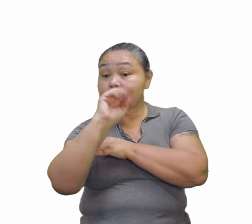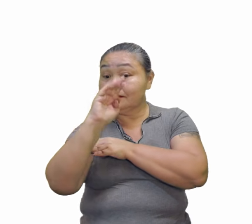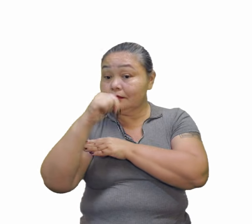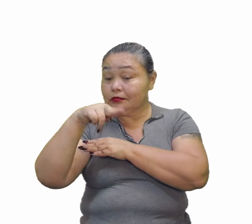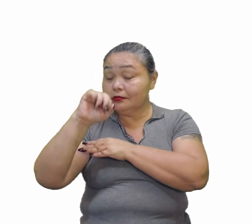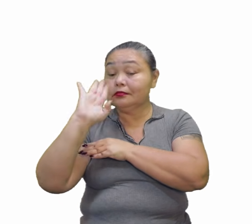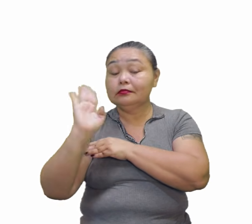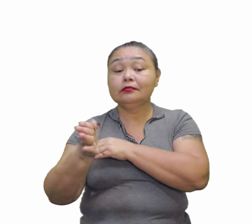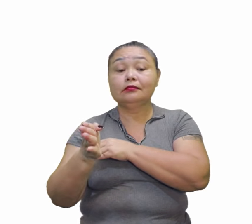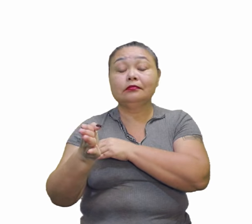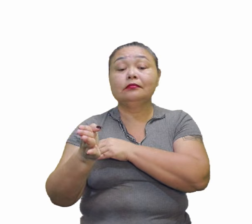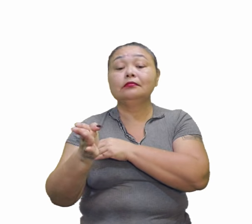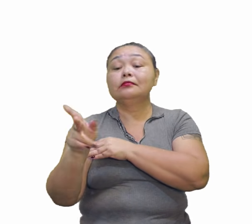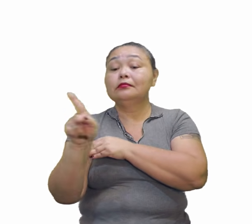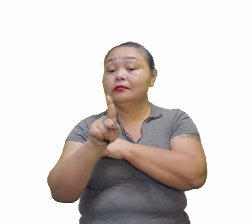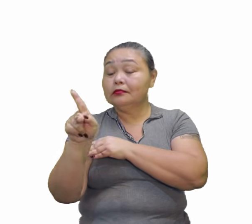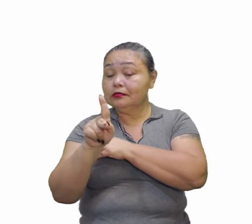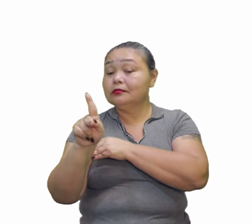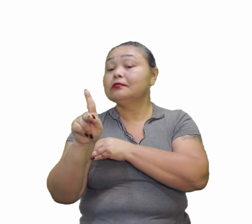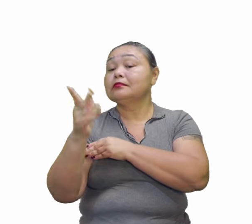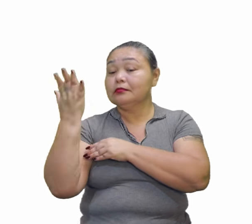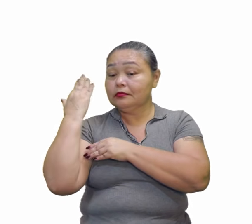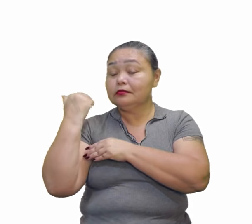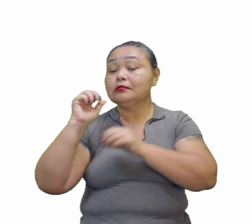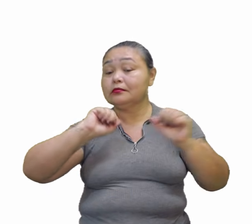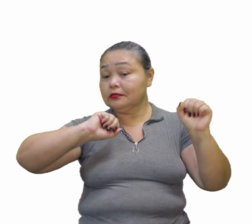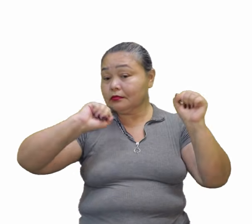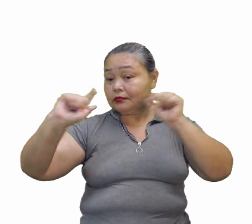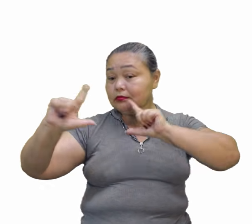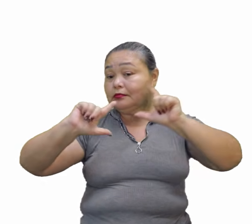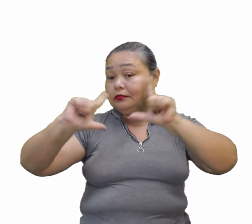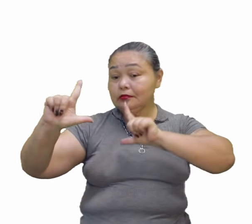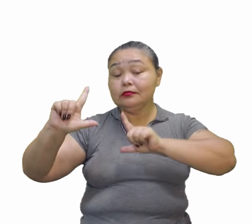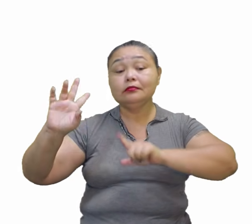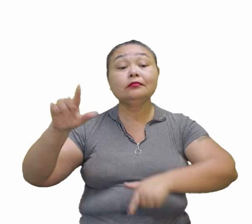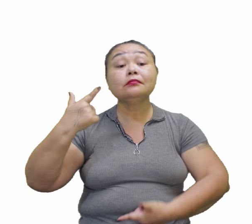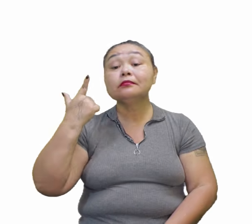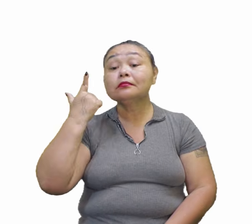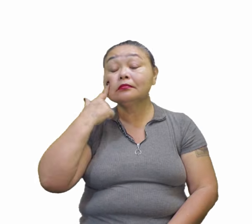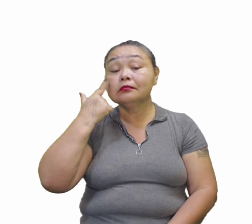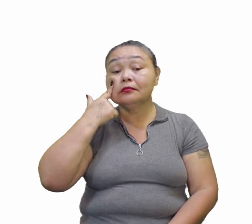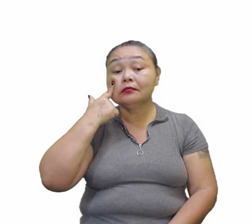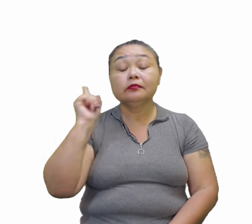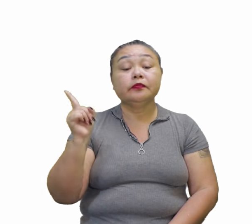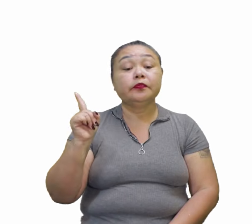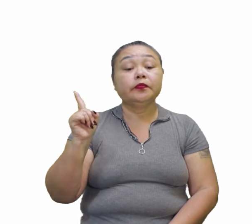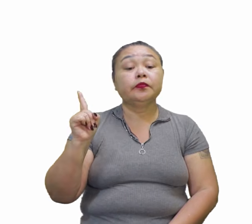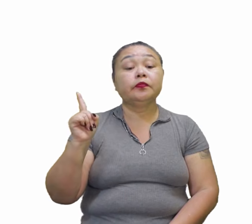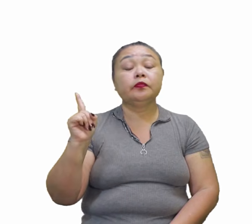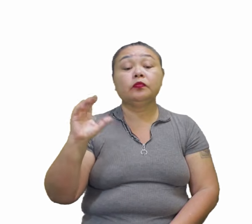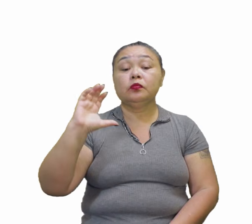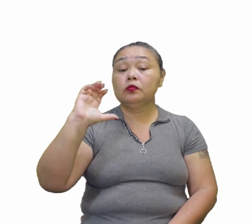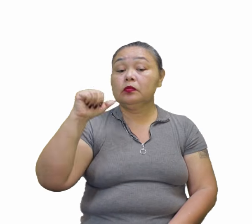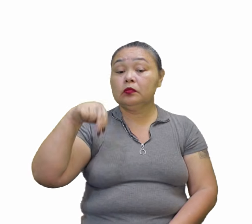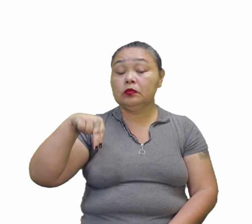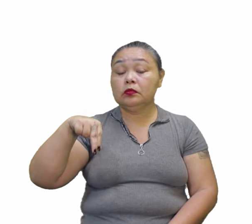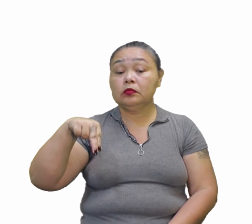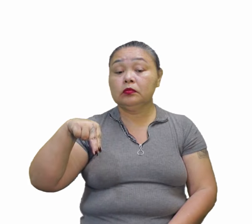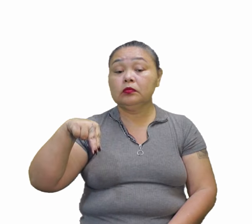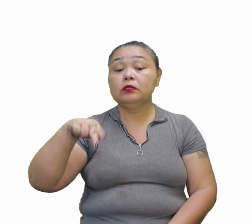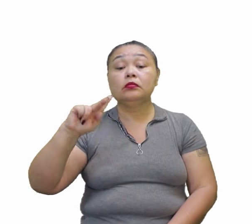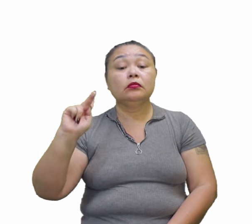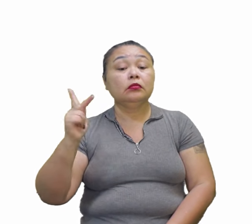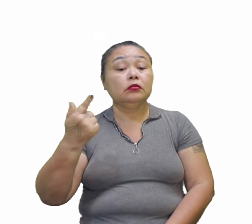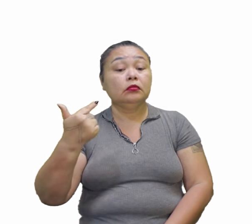gente trouxe. Professor Almeida e eu colocamos nos slides para vocês. E viram que a fórmula do alceno é essa daqui, não